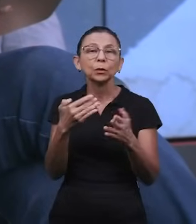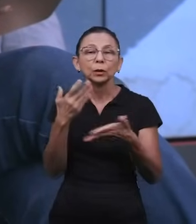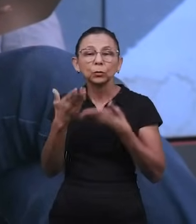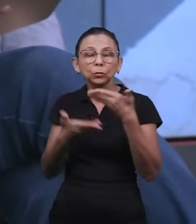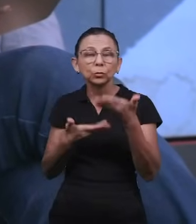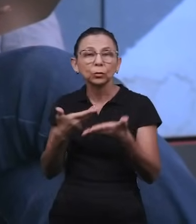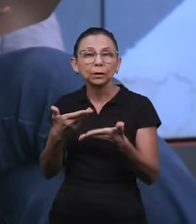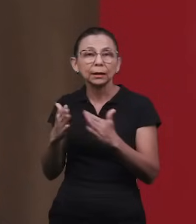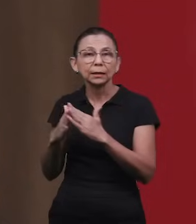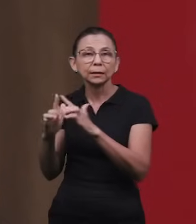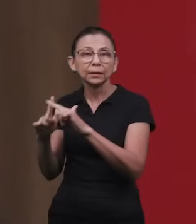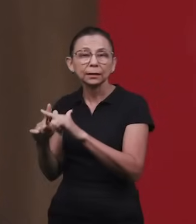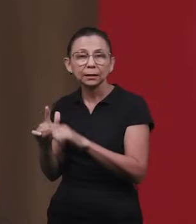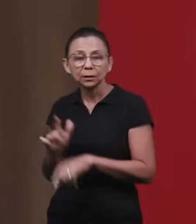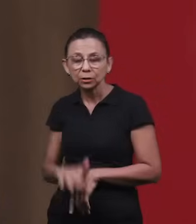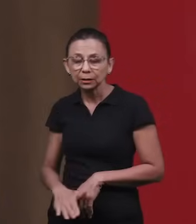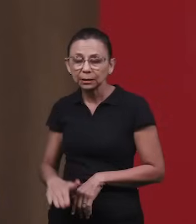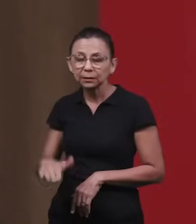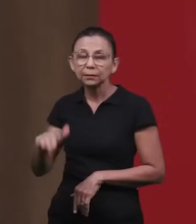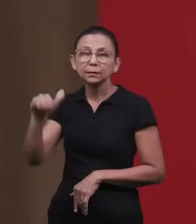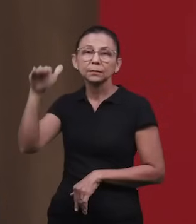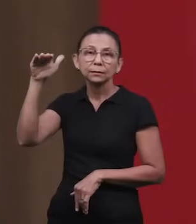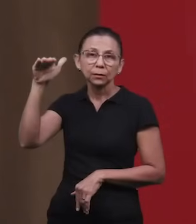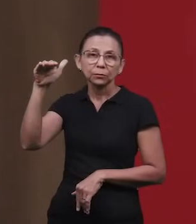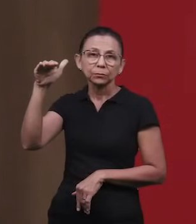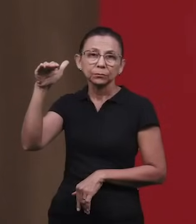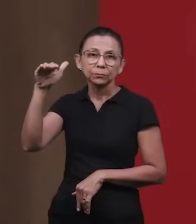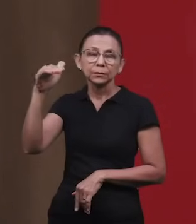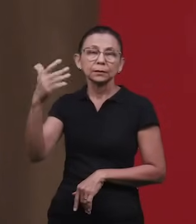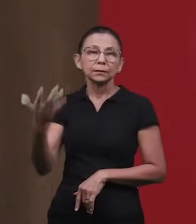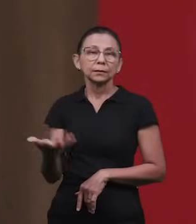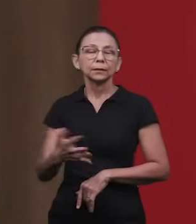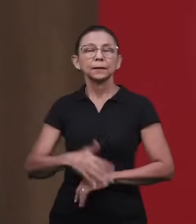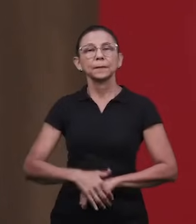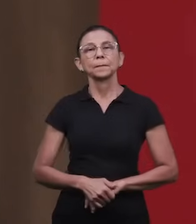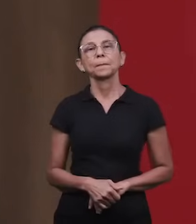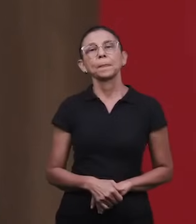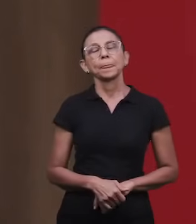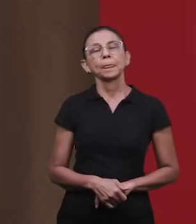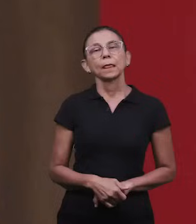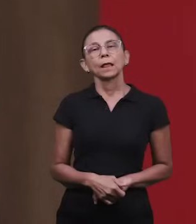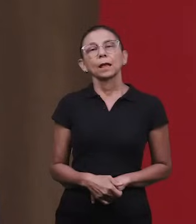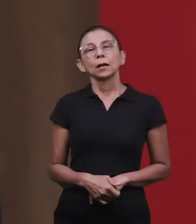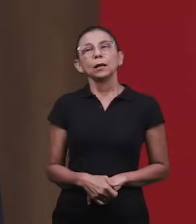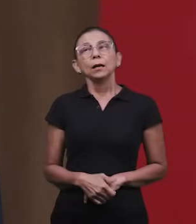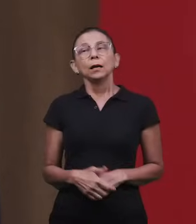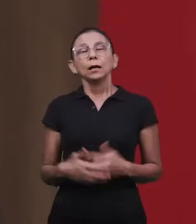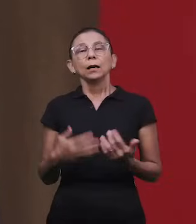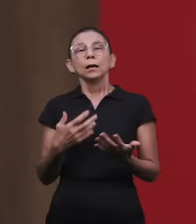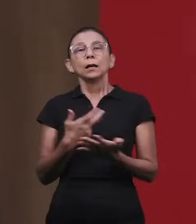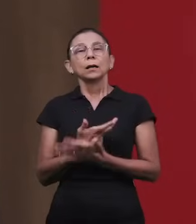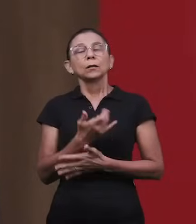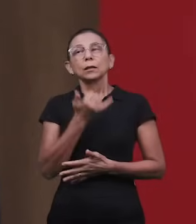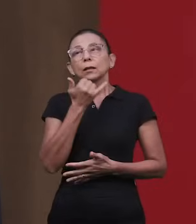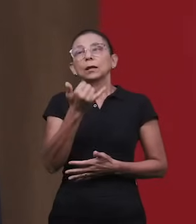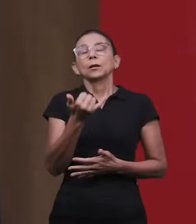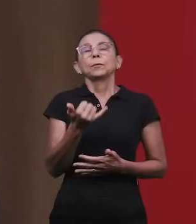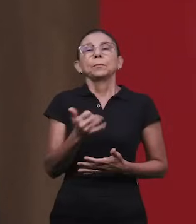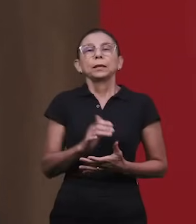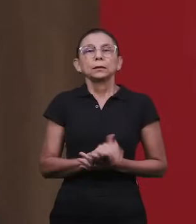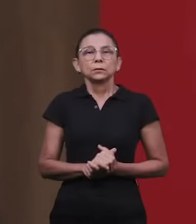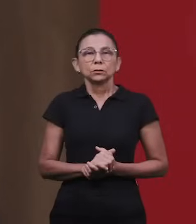um sobrevivente, porque você vê uma família, que você foi criado no Evangelho, vê o pai e a mãe. No momento,